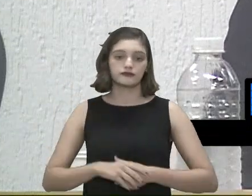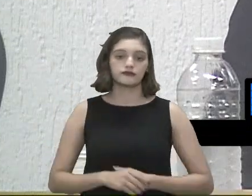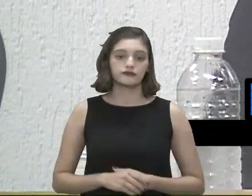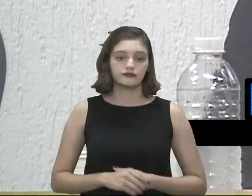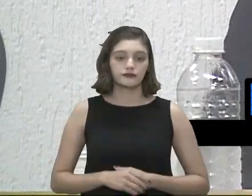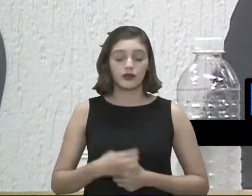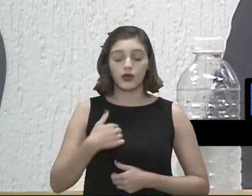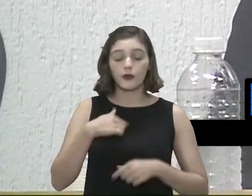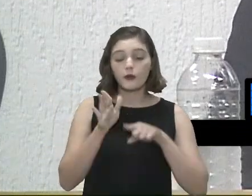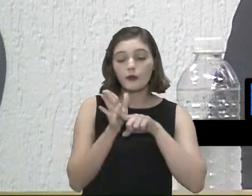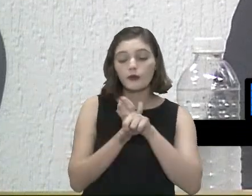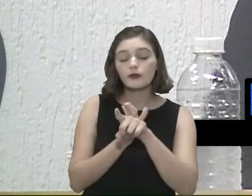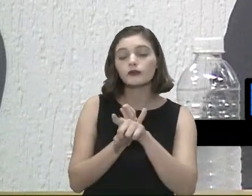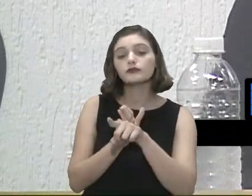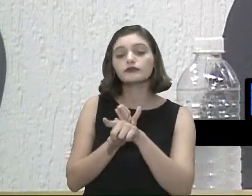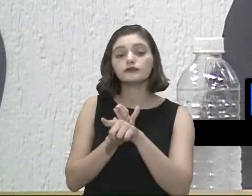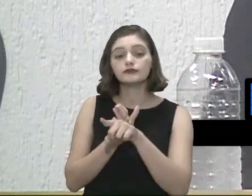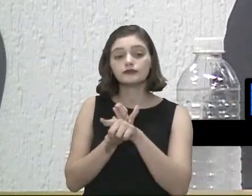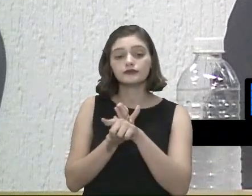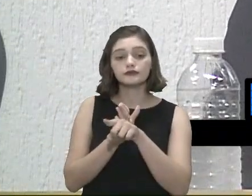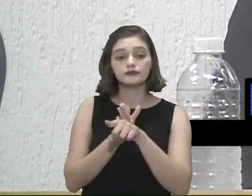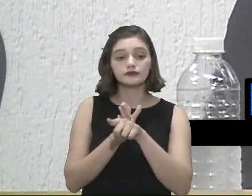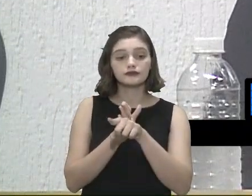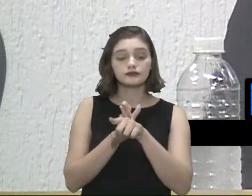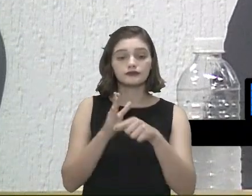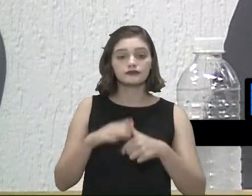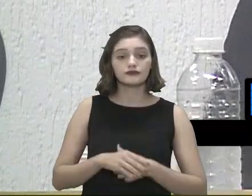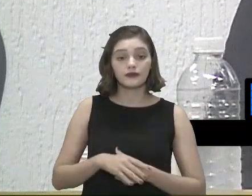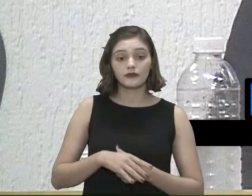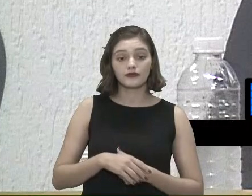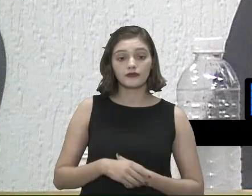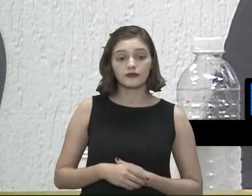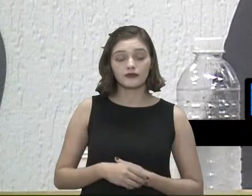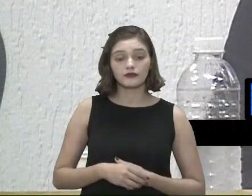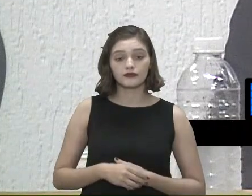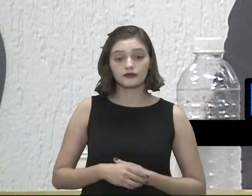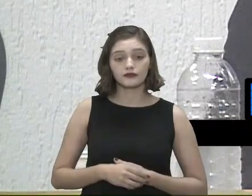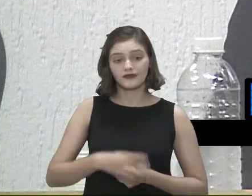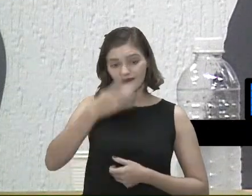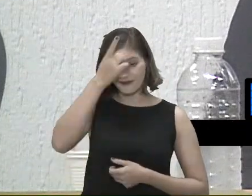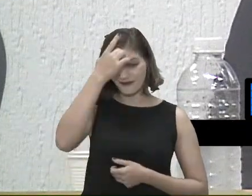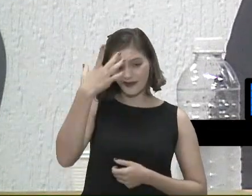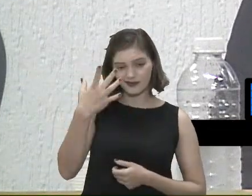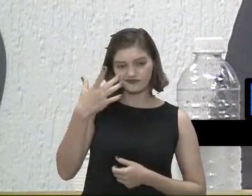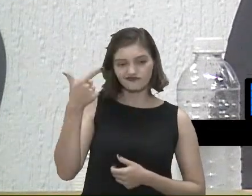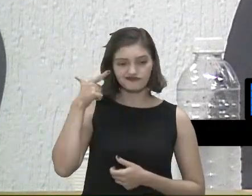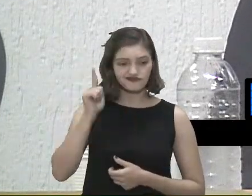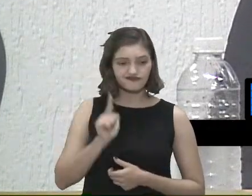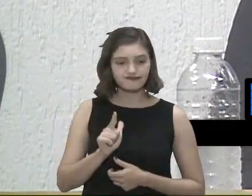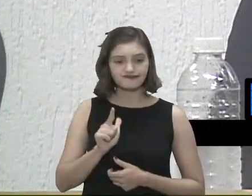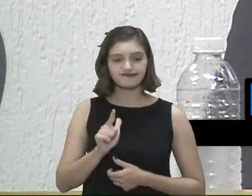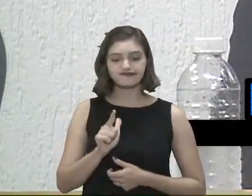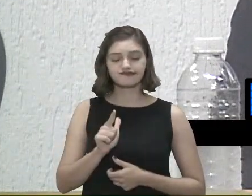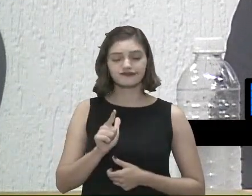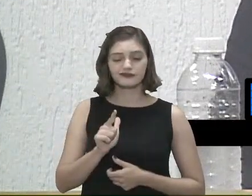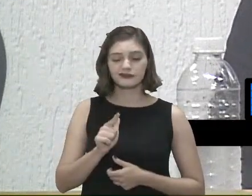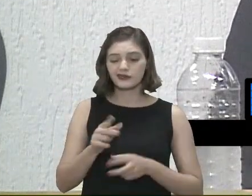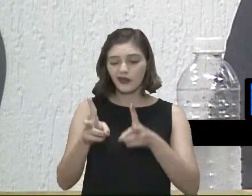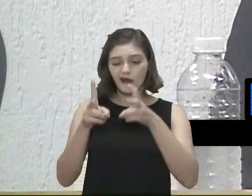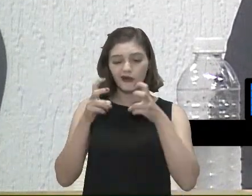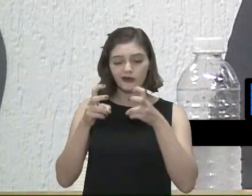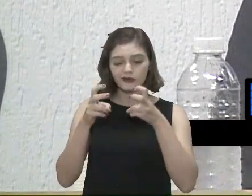Eu pergunto para vocês, é fácil conseguir as coisas sem nem reconhecerem